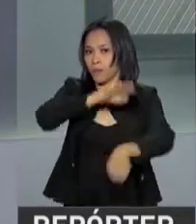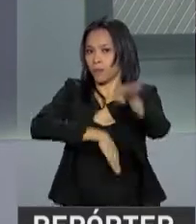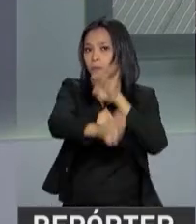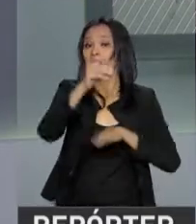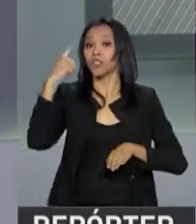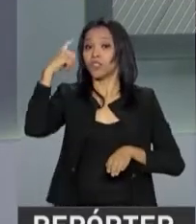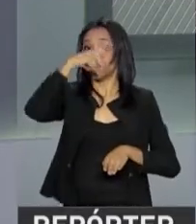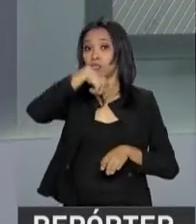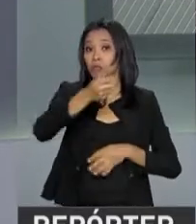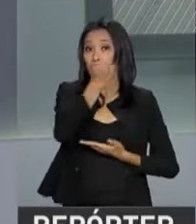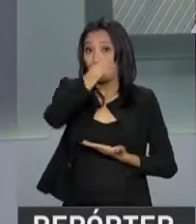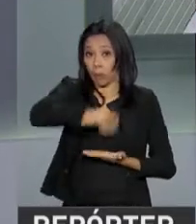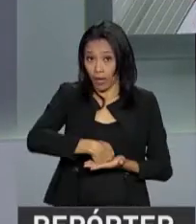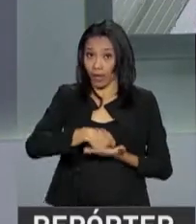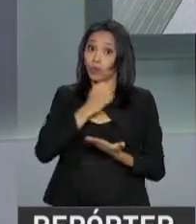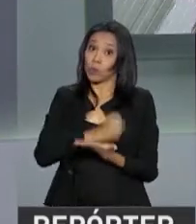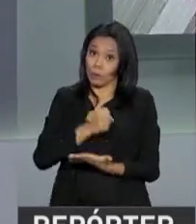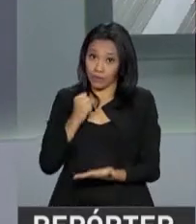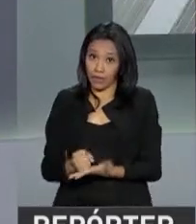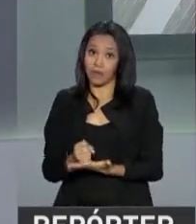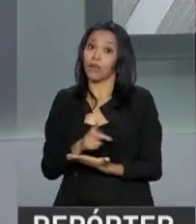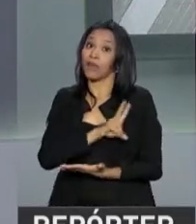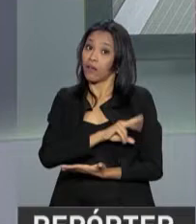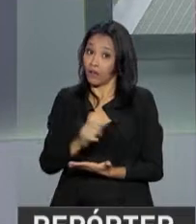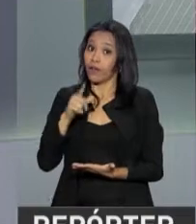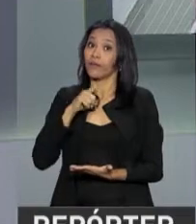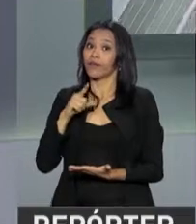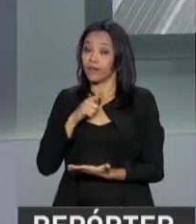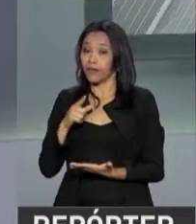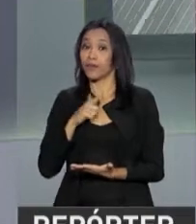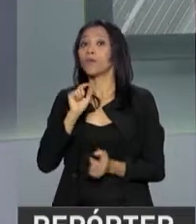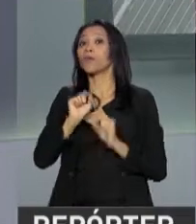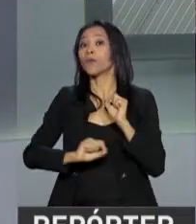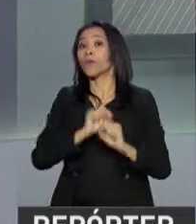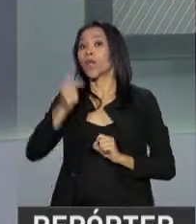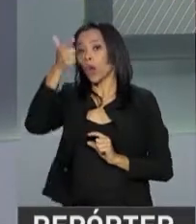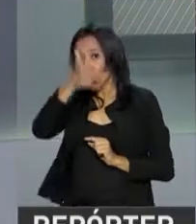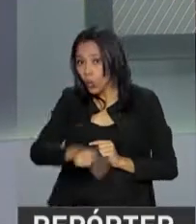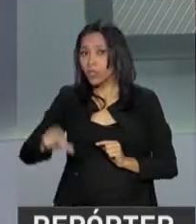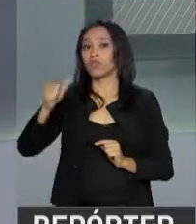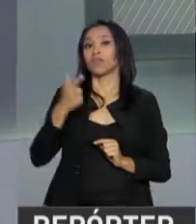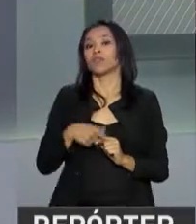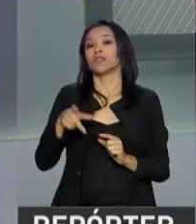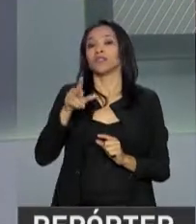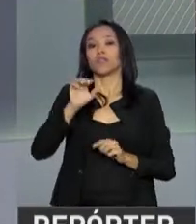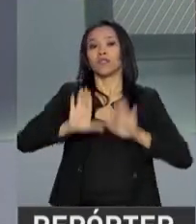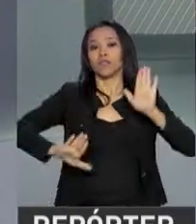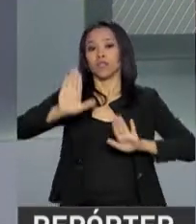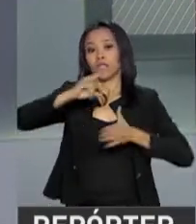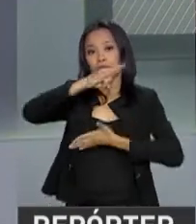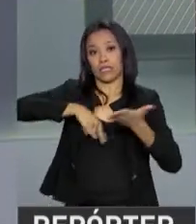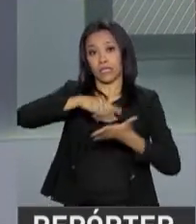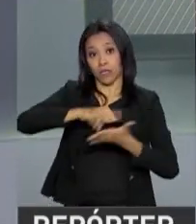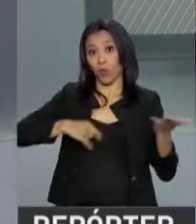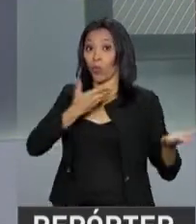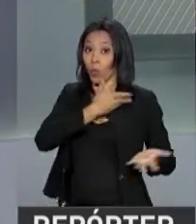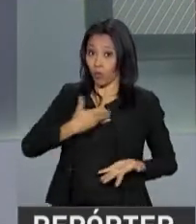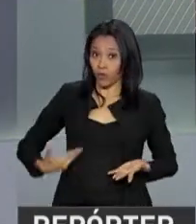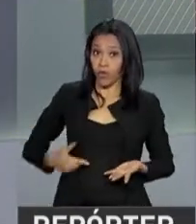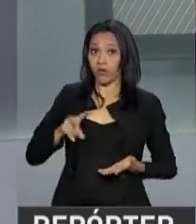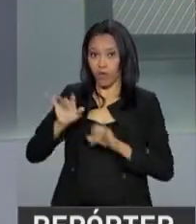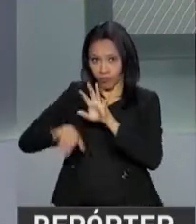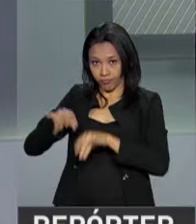pagamento das obrigações contratuais vão ter a alternativa de passar por relicitação o governo vai editar um decreto para